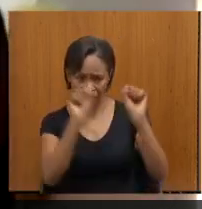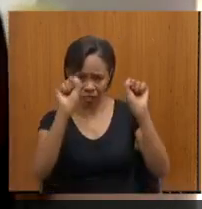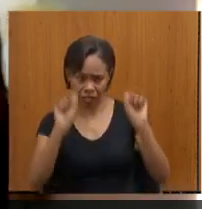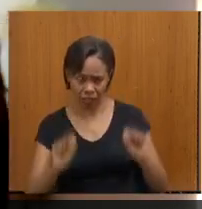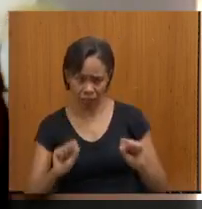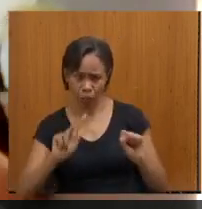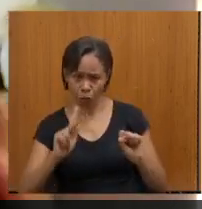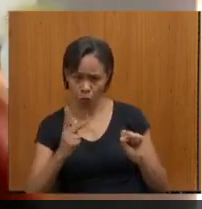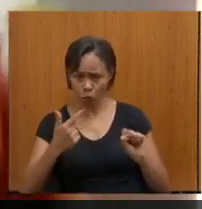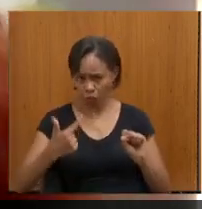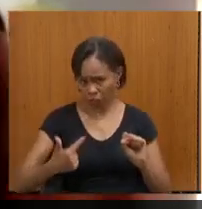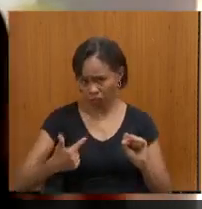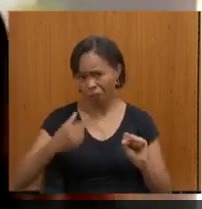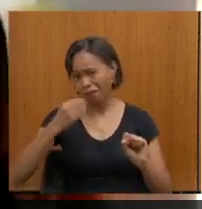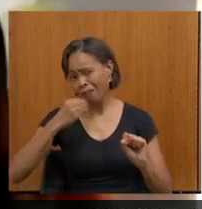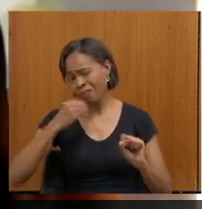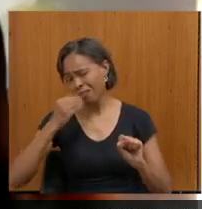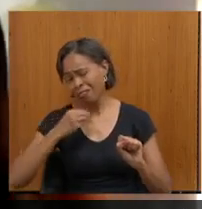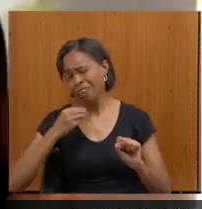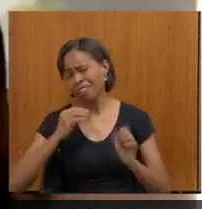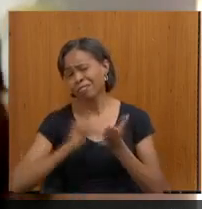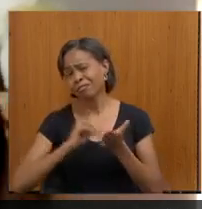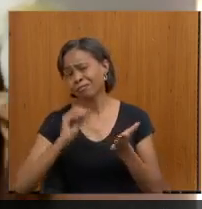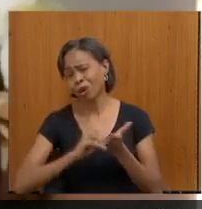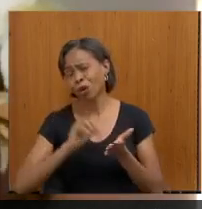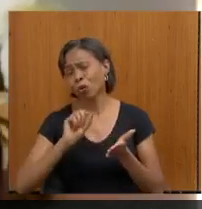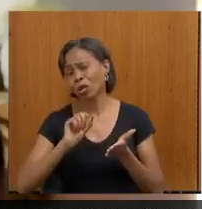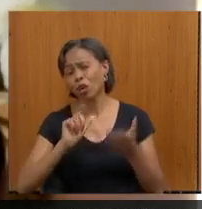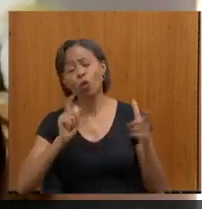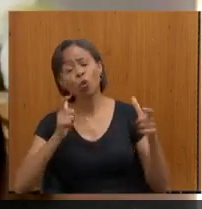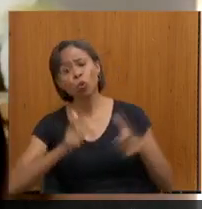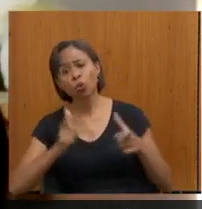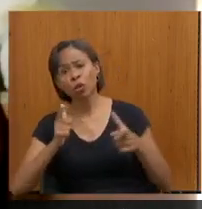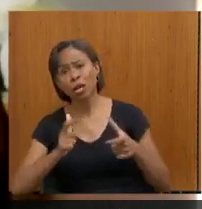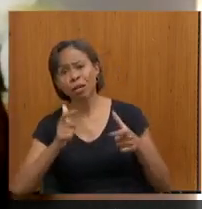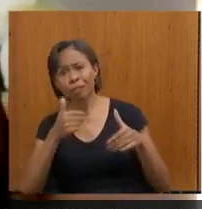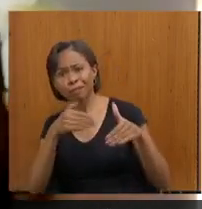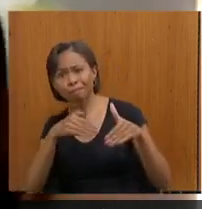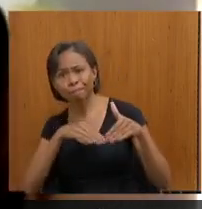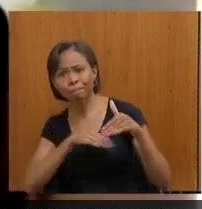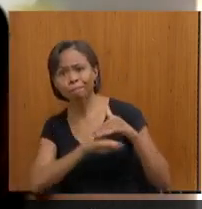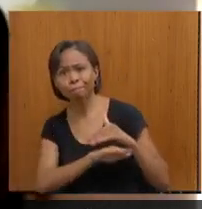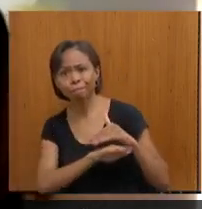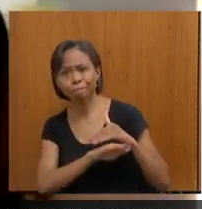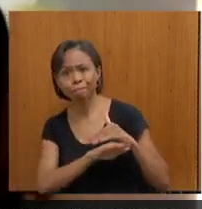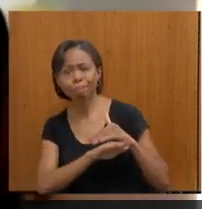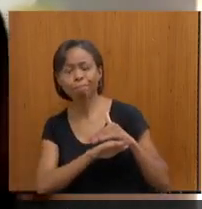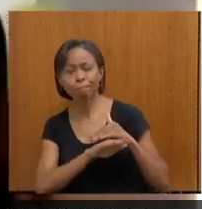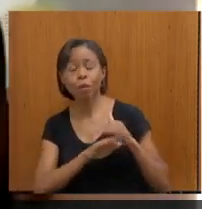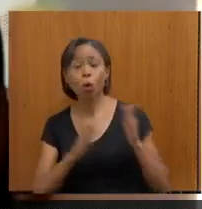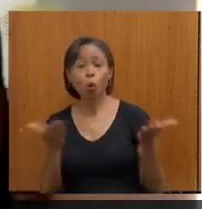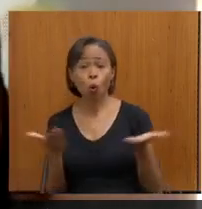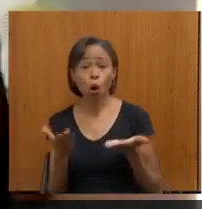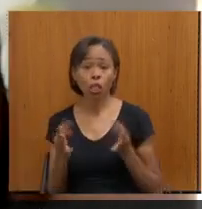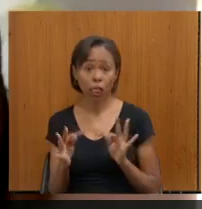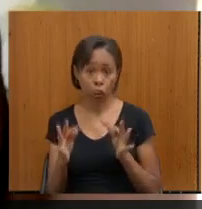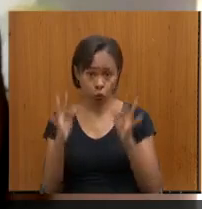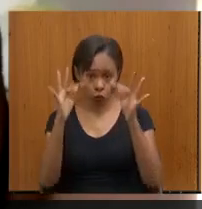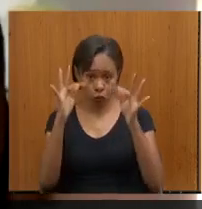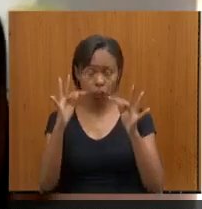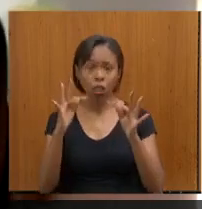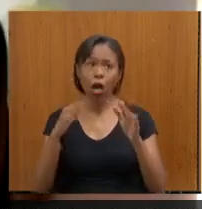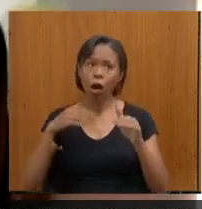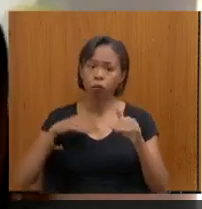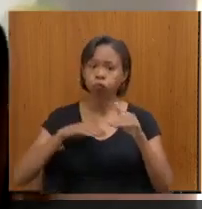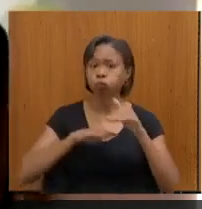é o armazenamento só o erro a tecnologia atual ela armazenar